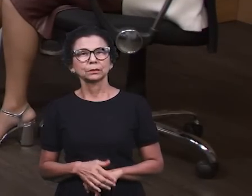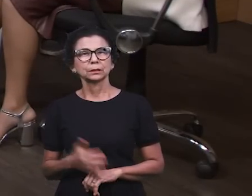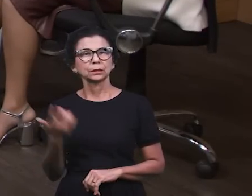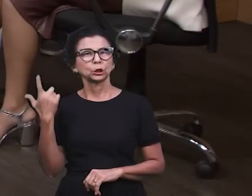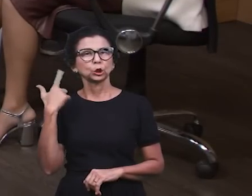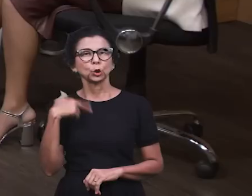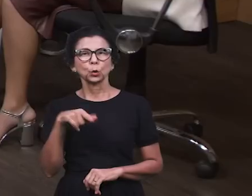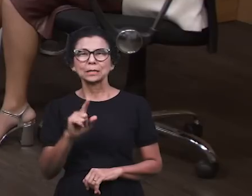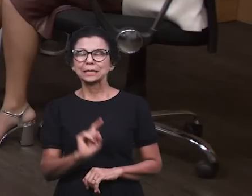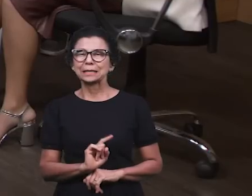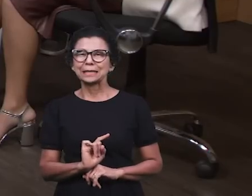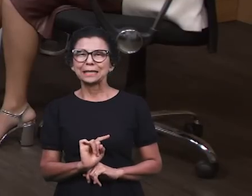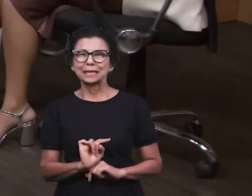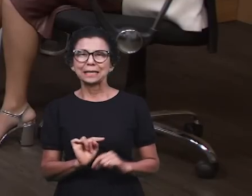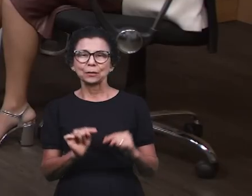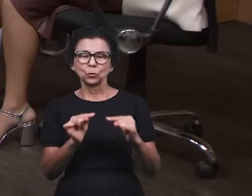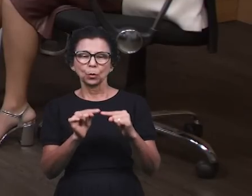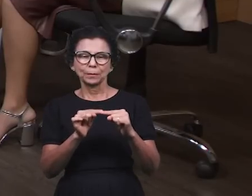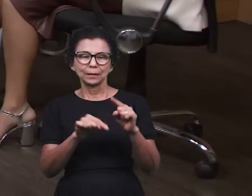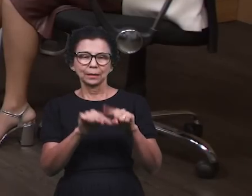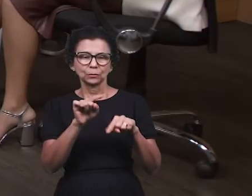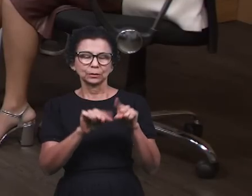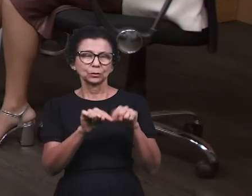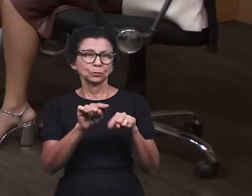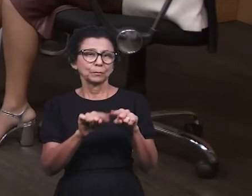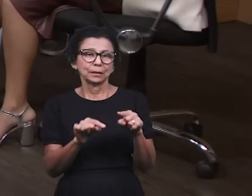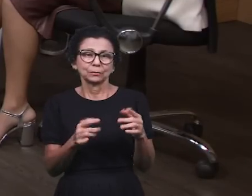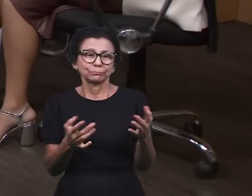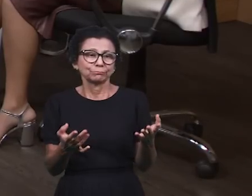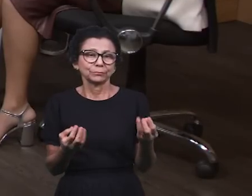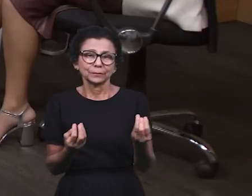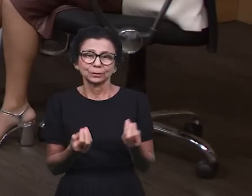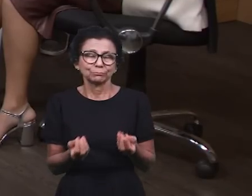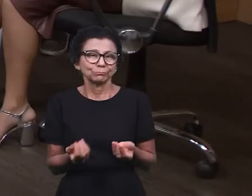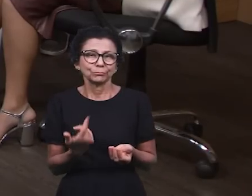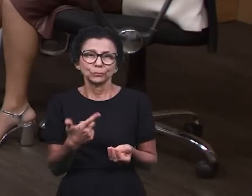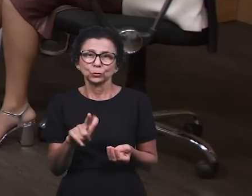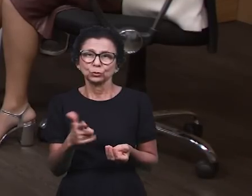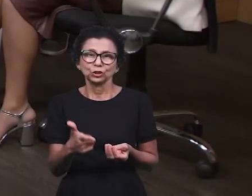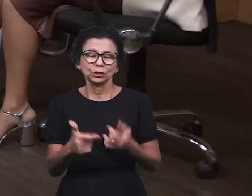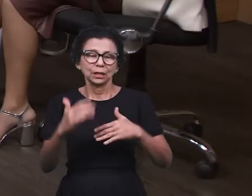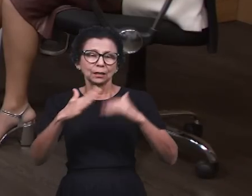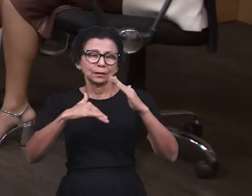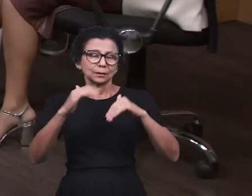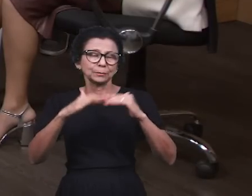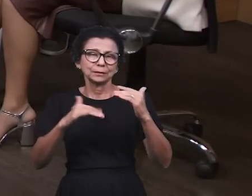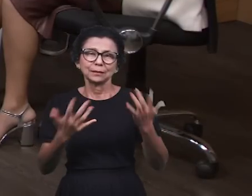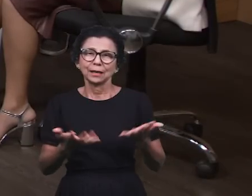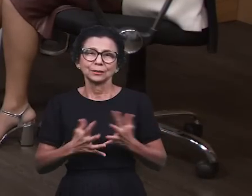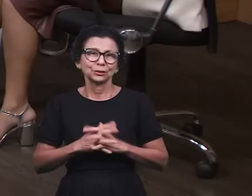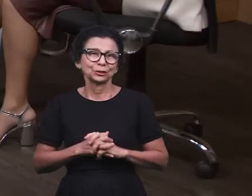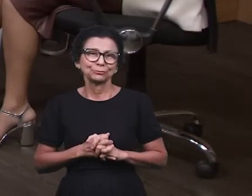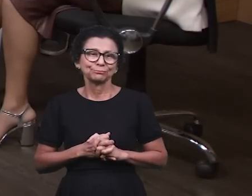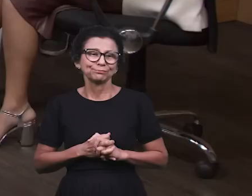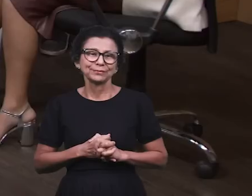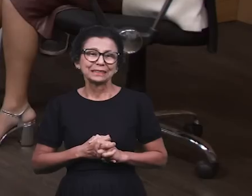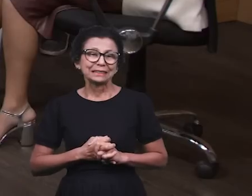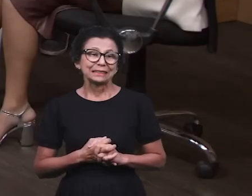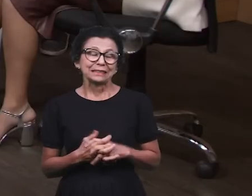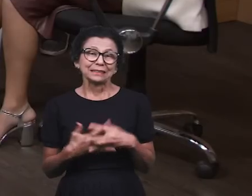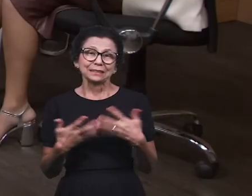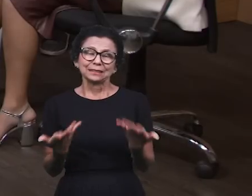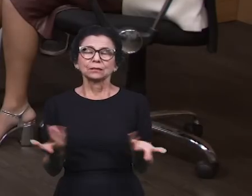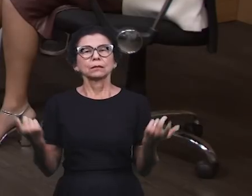entrar na afinação do instrumento. Então, ele não tinha aquela aptidão, ele não tinha. Então, realmente